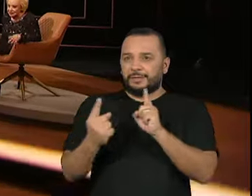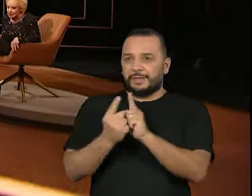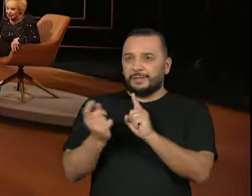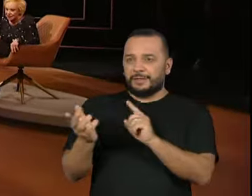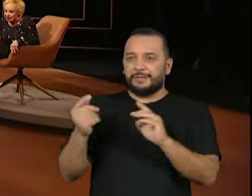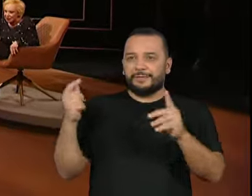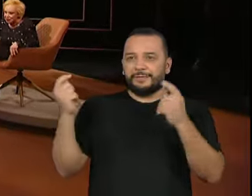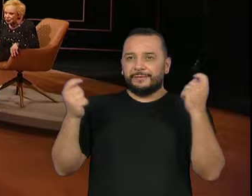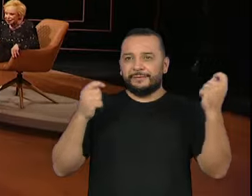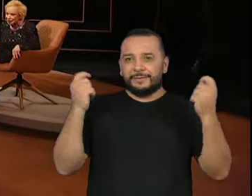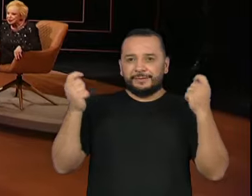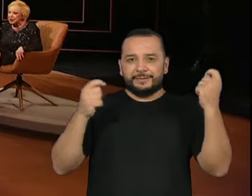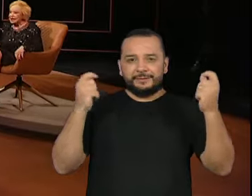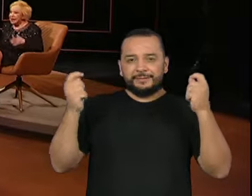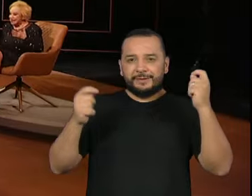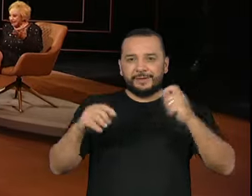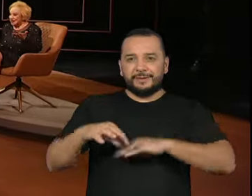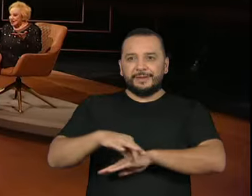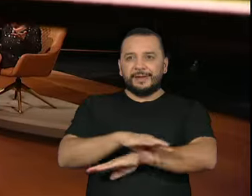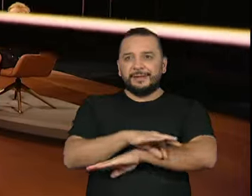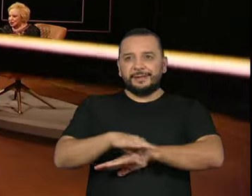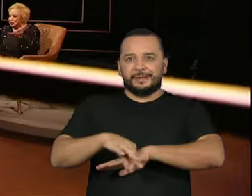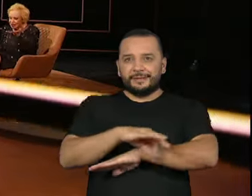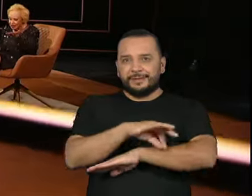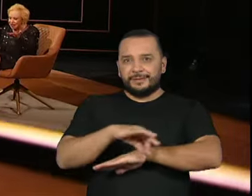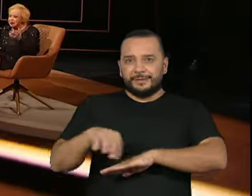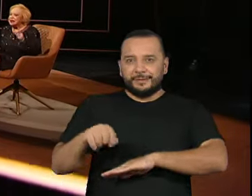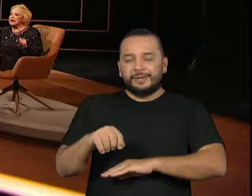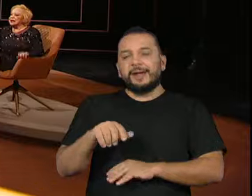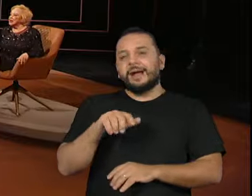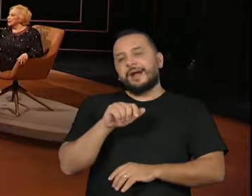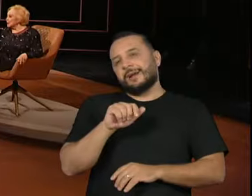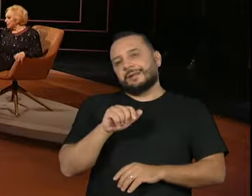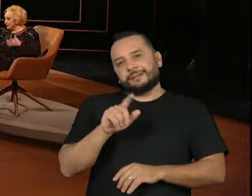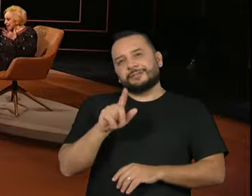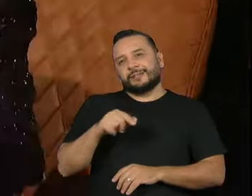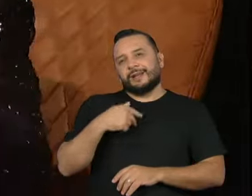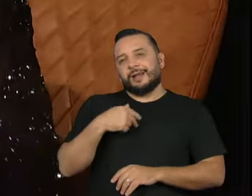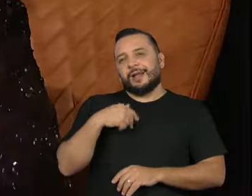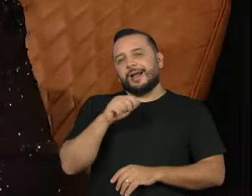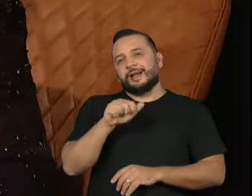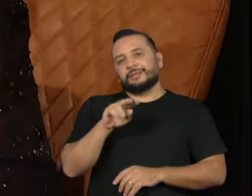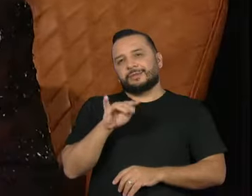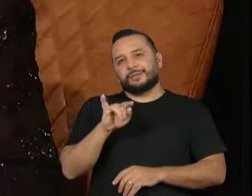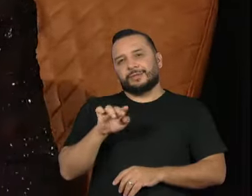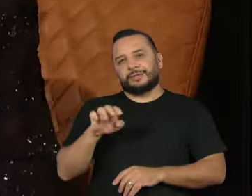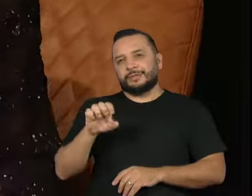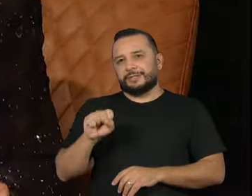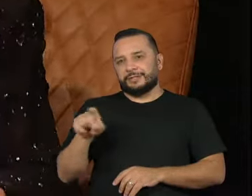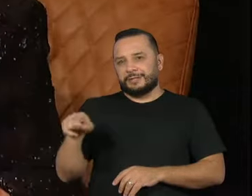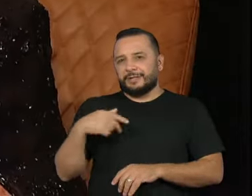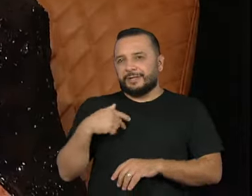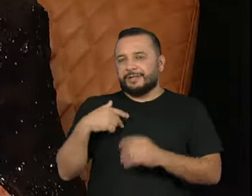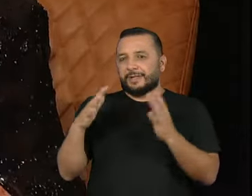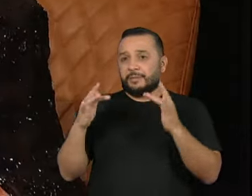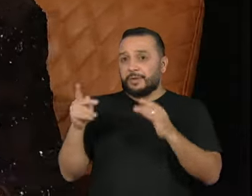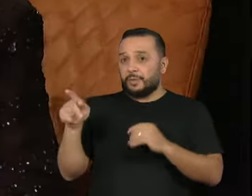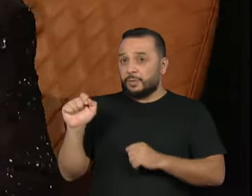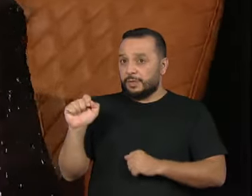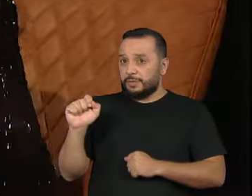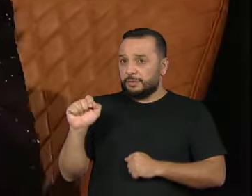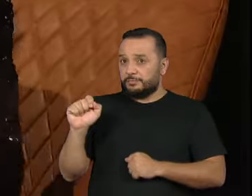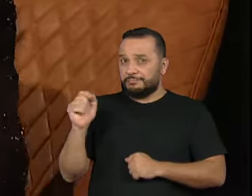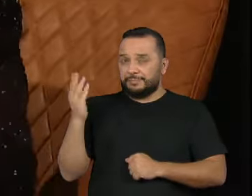da arquitetura, né? Que é a Astrude, né? Estava namorando ele na época. Mas, pasme, a